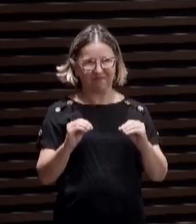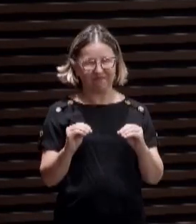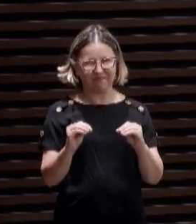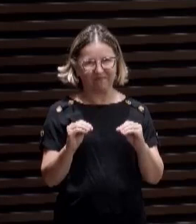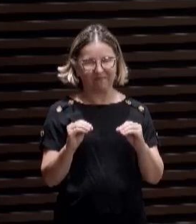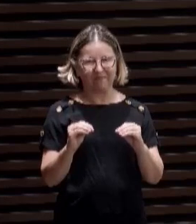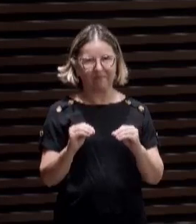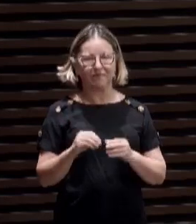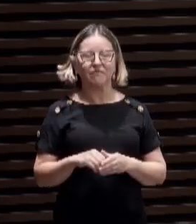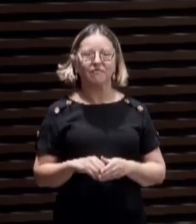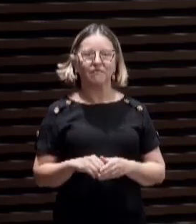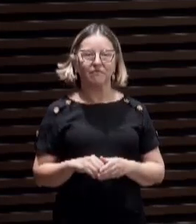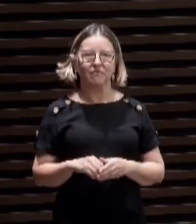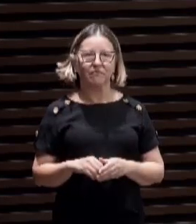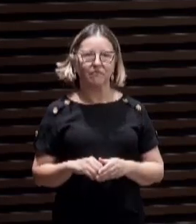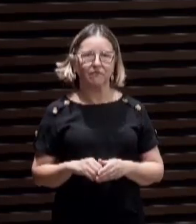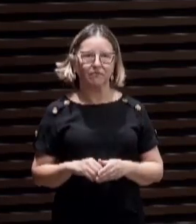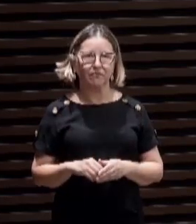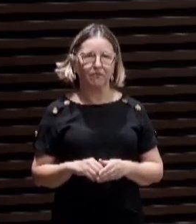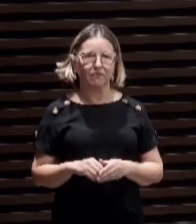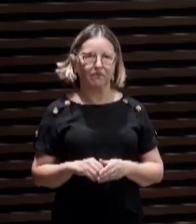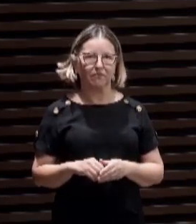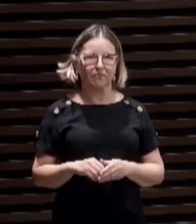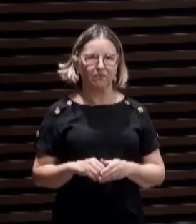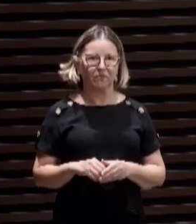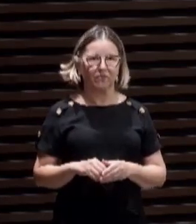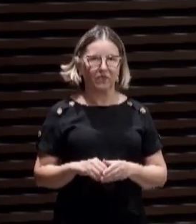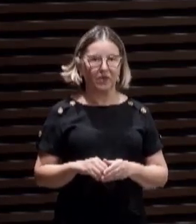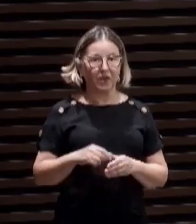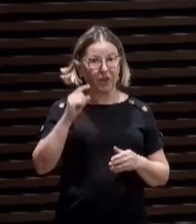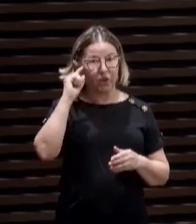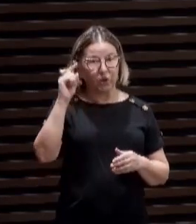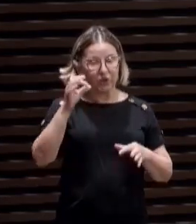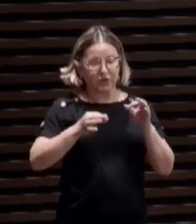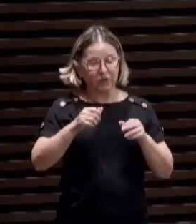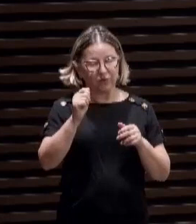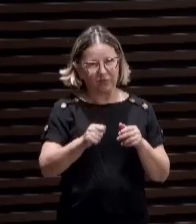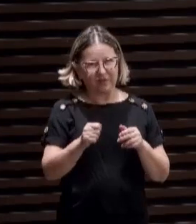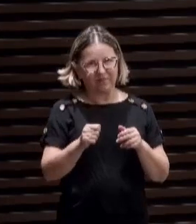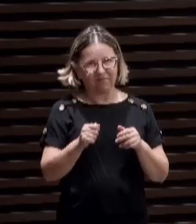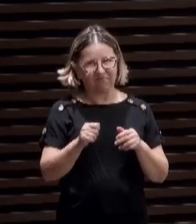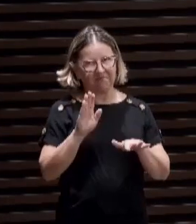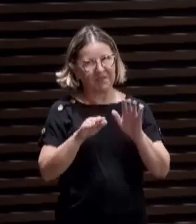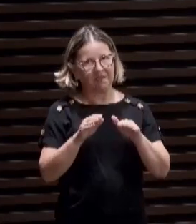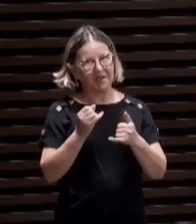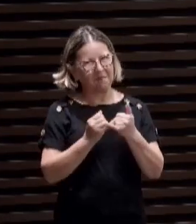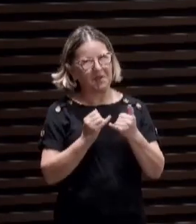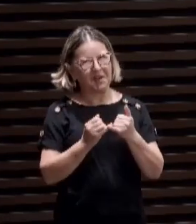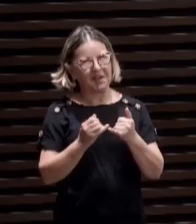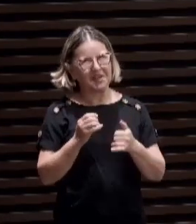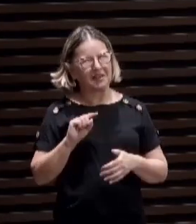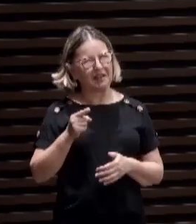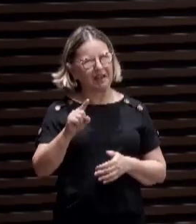Só que como o juízo, talvez para nós pareça que está muito longe, talvez os ouvidos de muitos estejam tapados